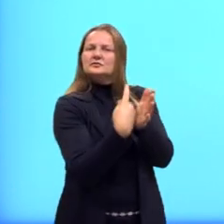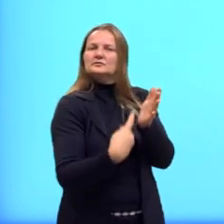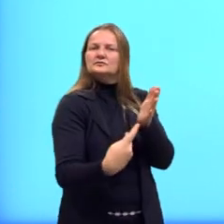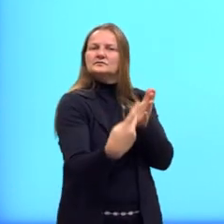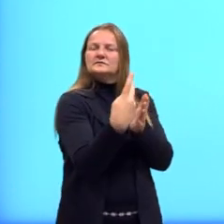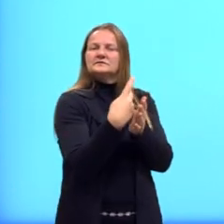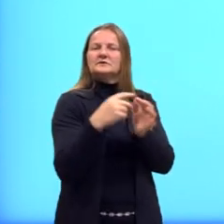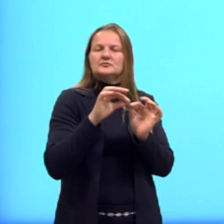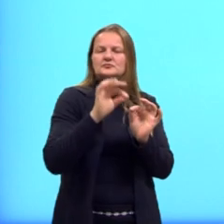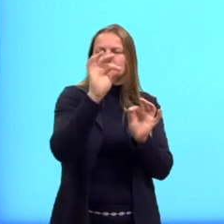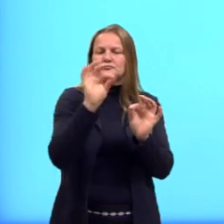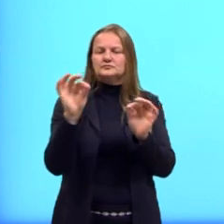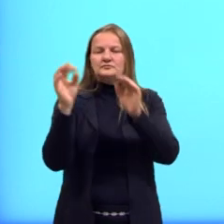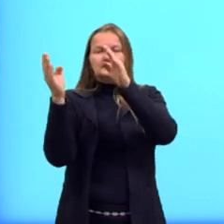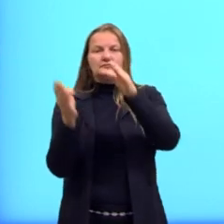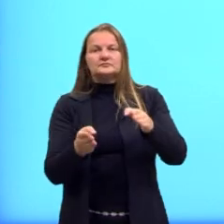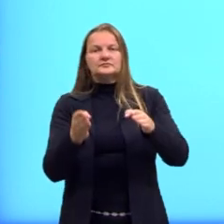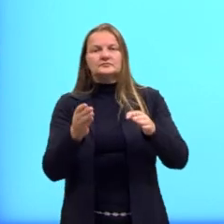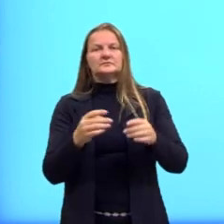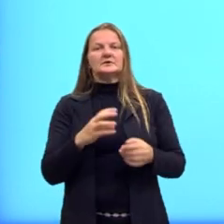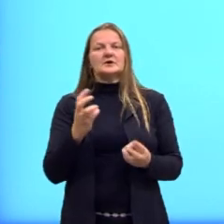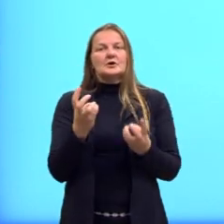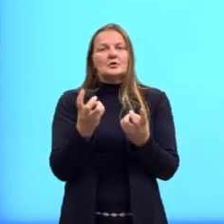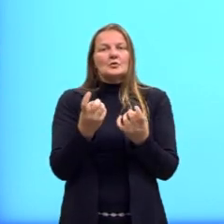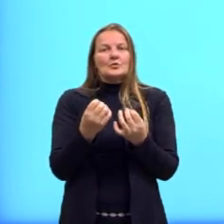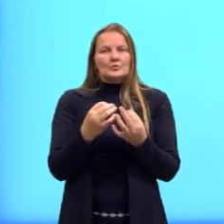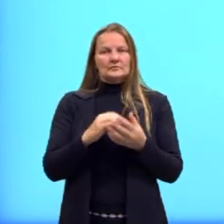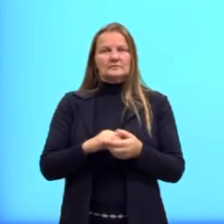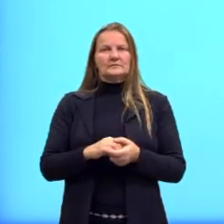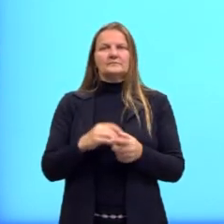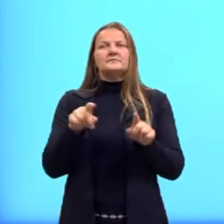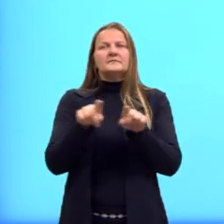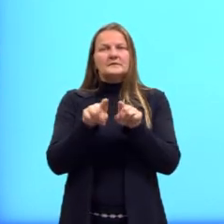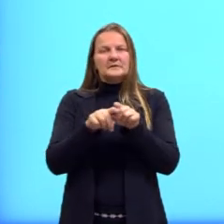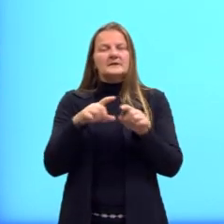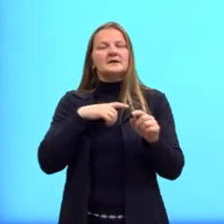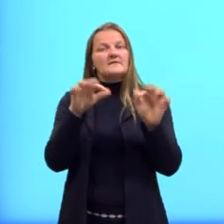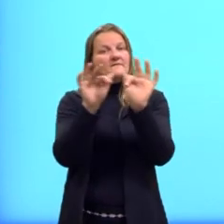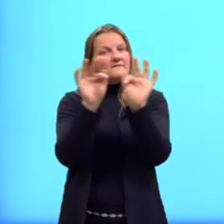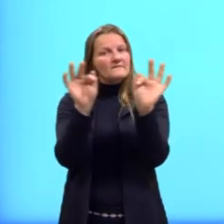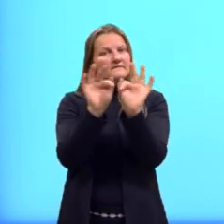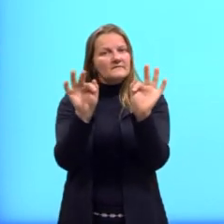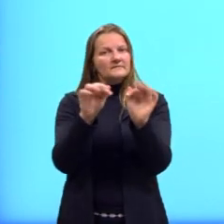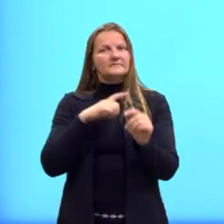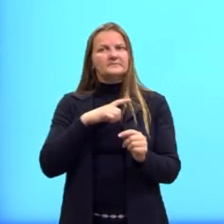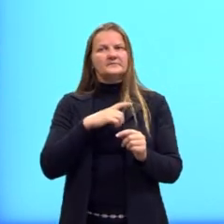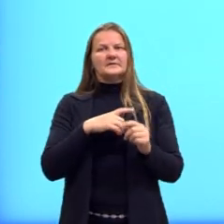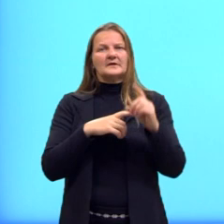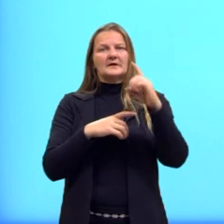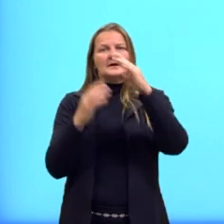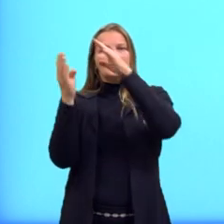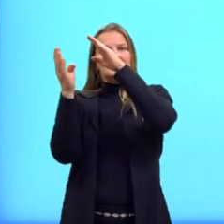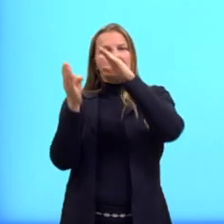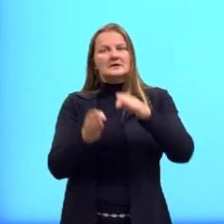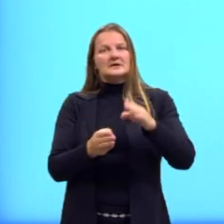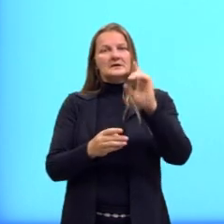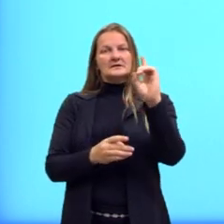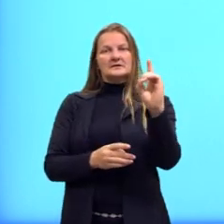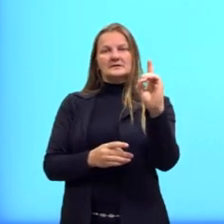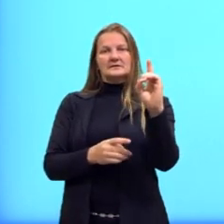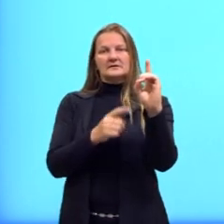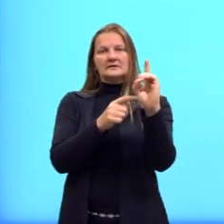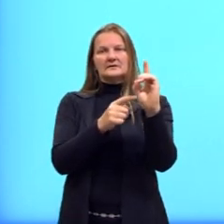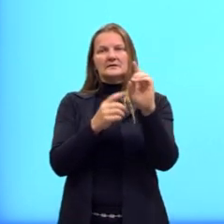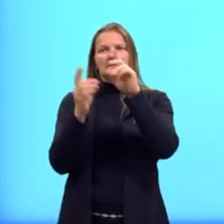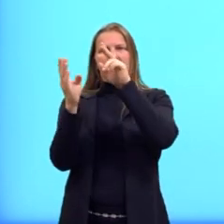e traçar diagonais e contar quantas são então nós também temos a fórmula a diagonal então é